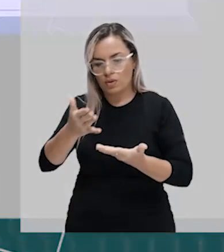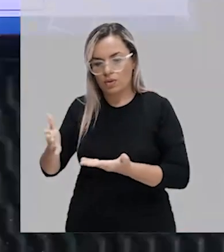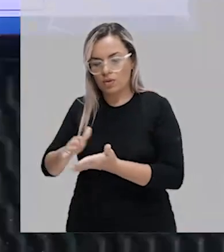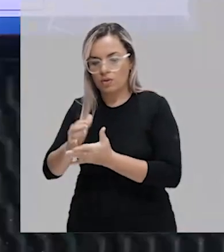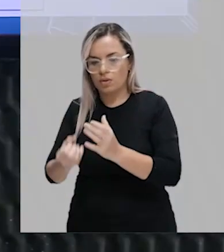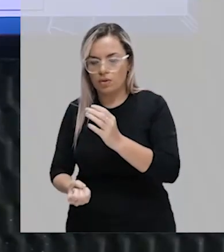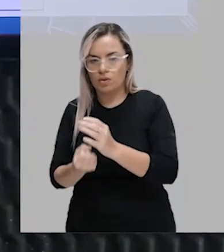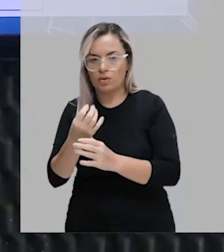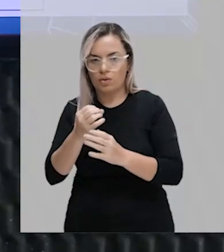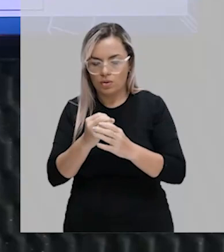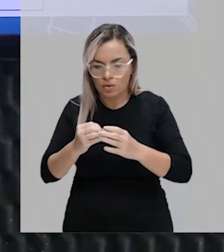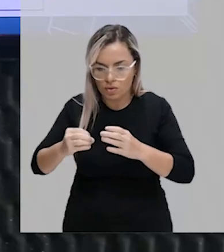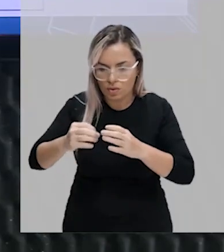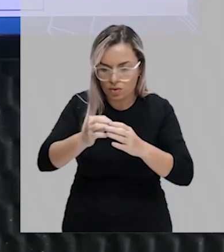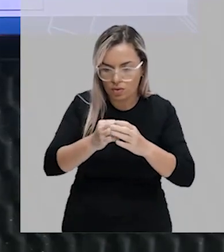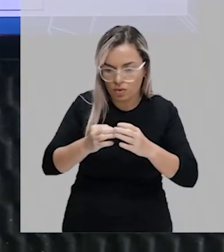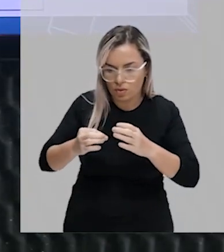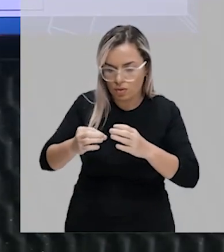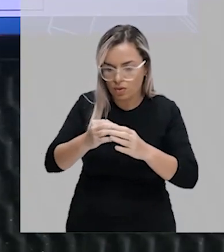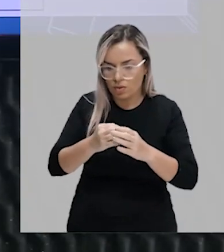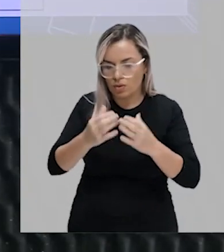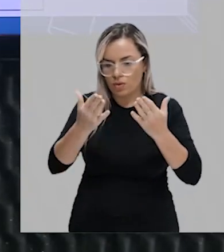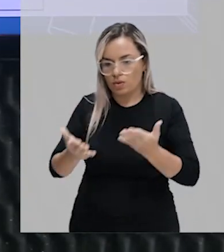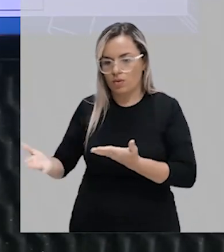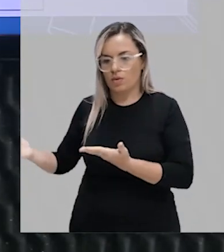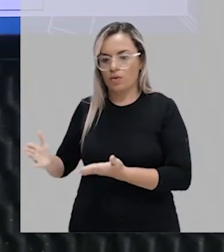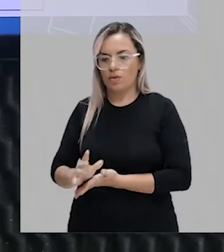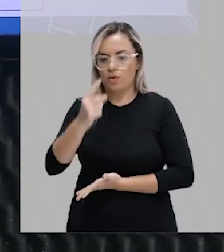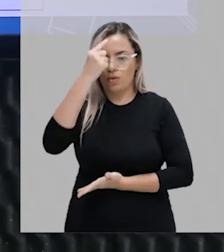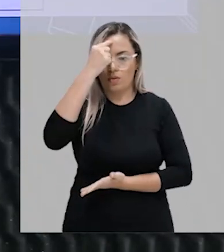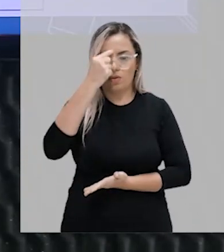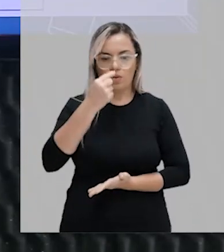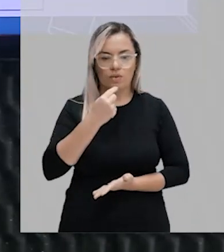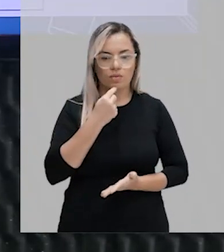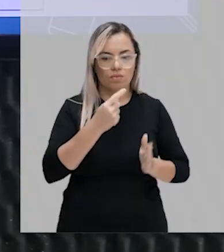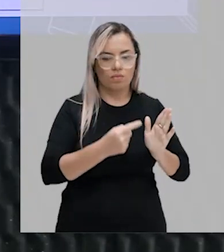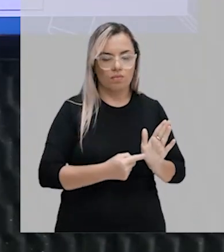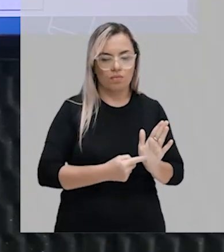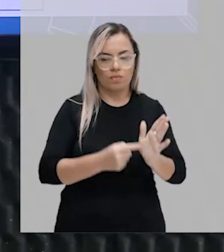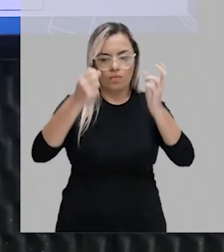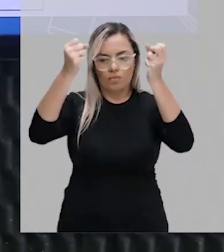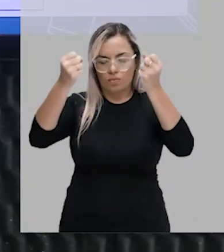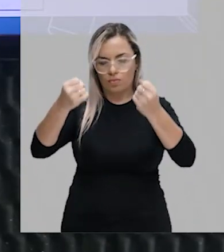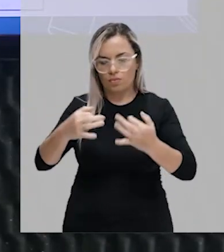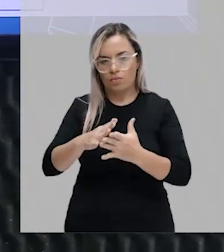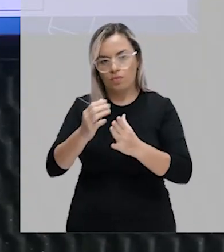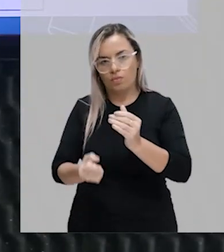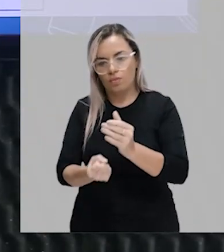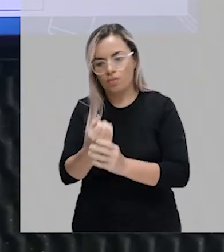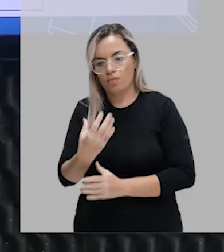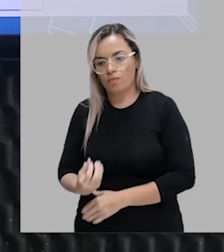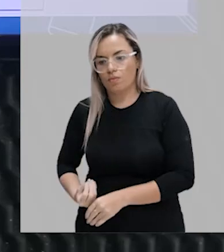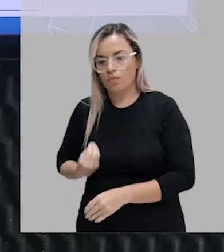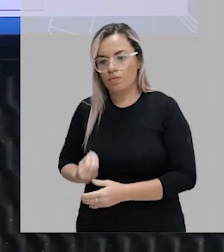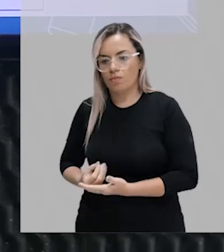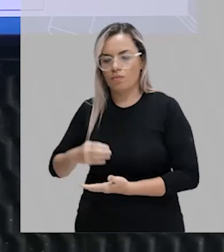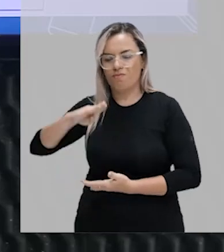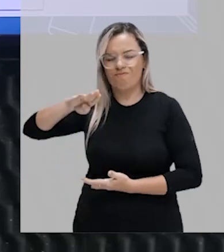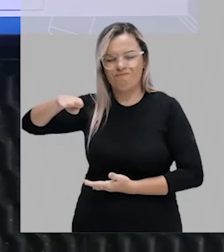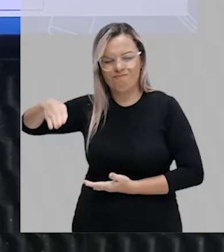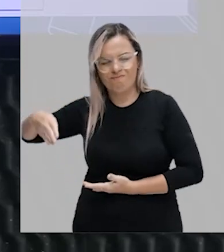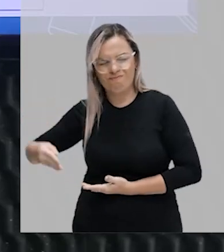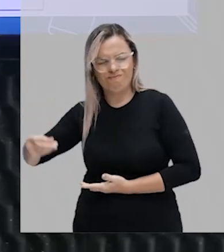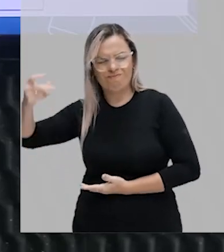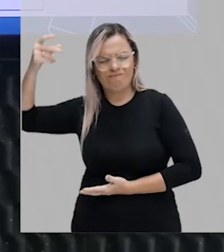a formação de coacervados, ilustrada abaixo, poderia fornecer uma explicação para o surgimento da vida, há bilhões de